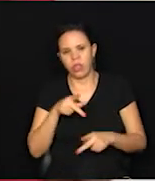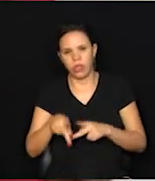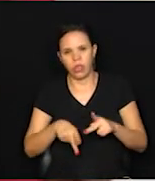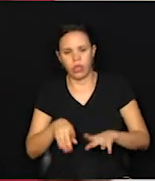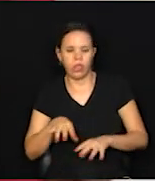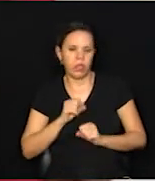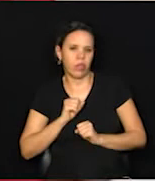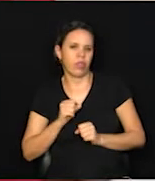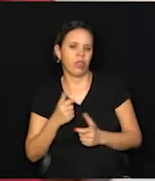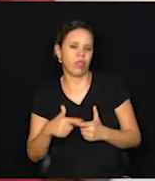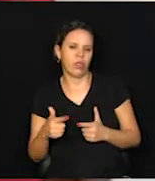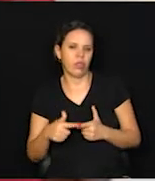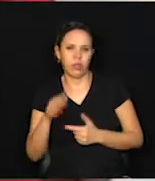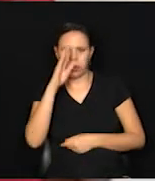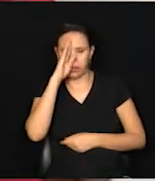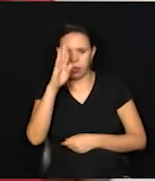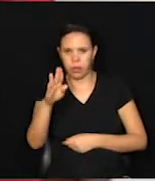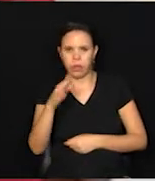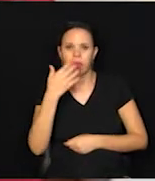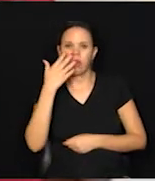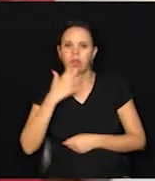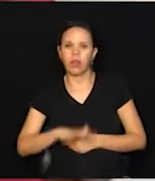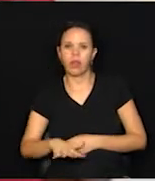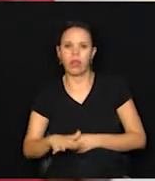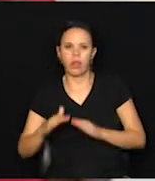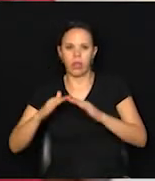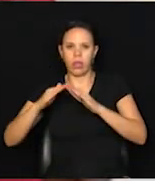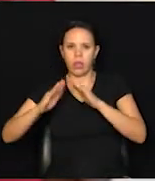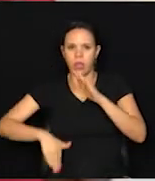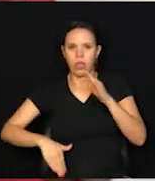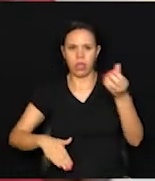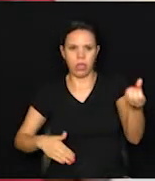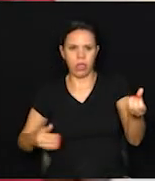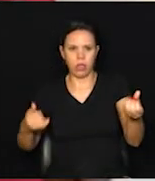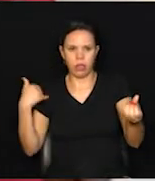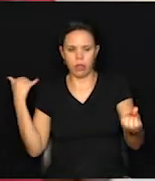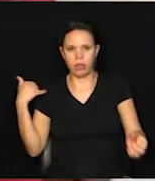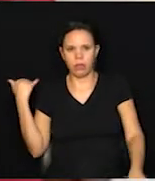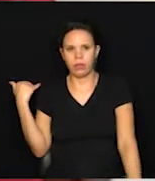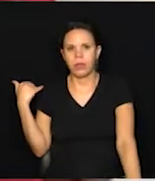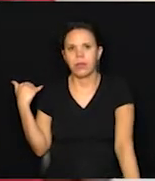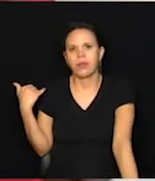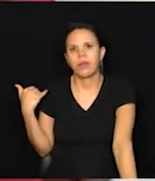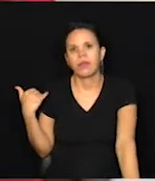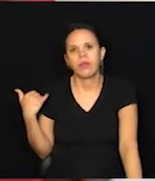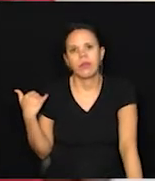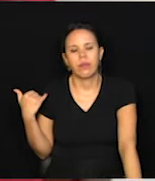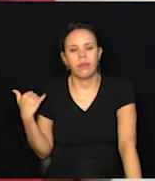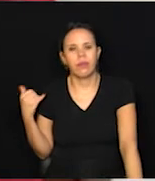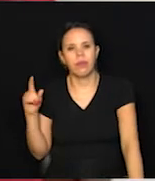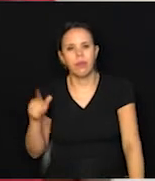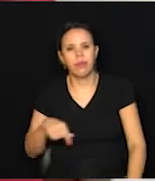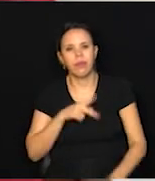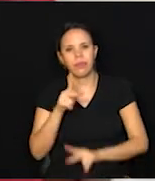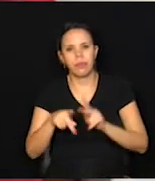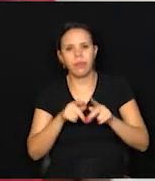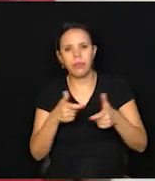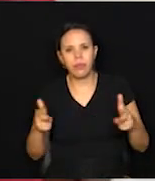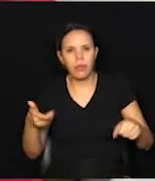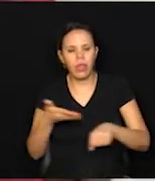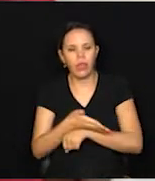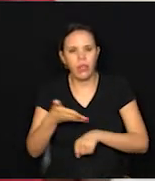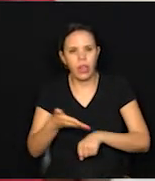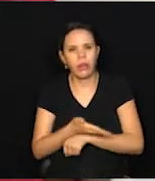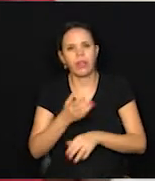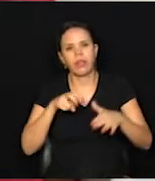ela acomete principalmente as crianças abaixo de 6 anos. É um público que frequenta